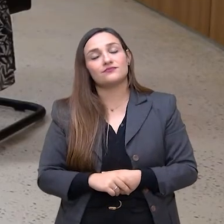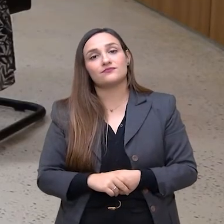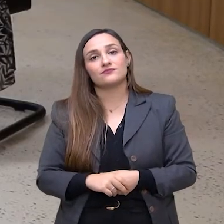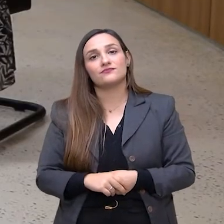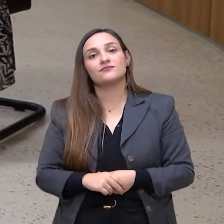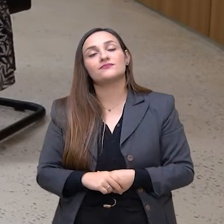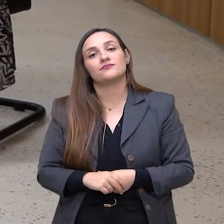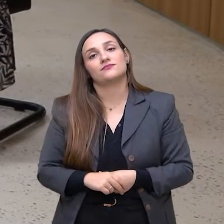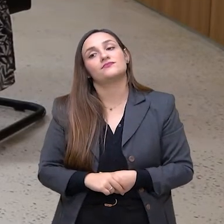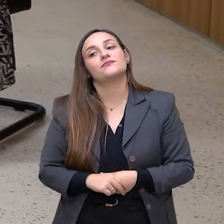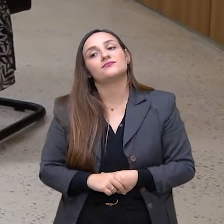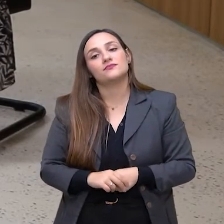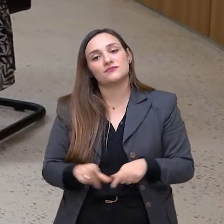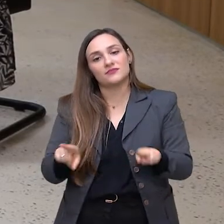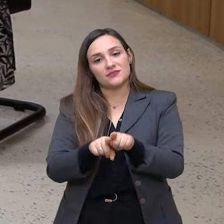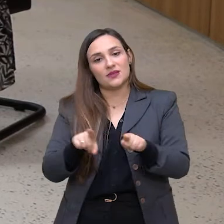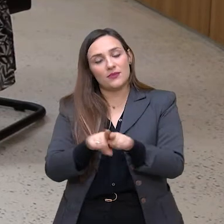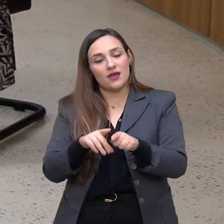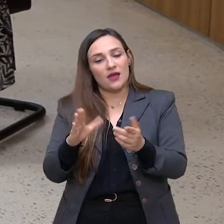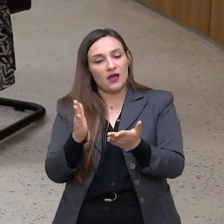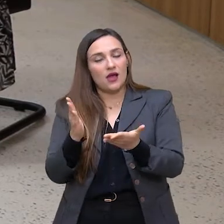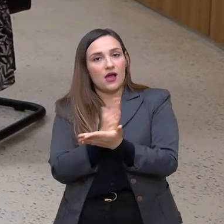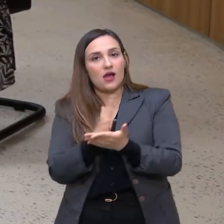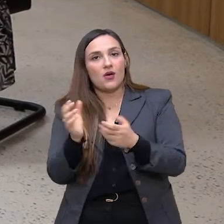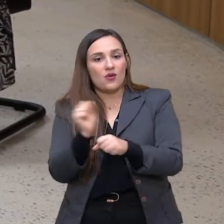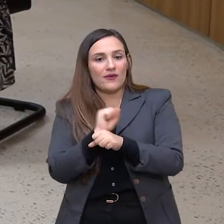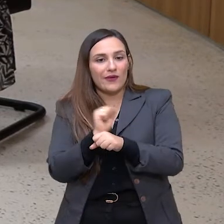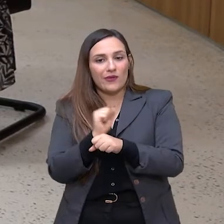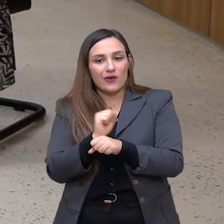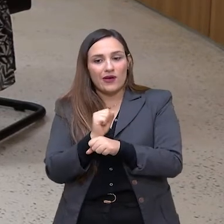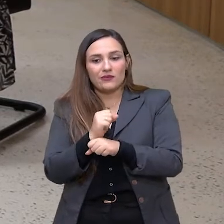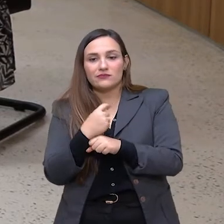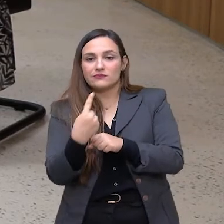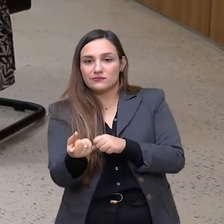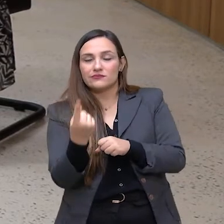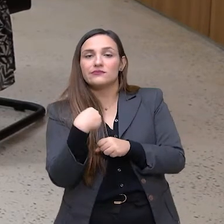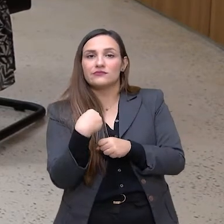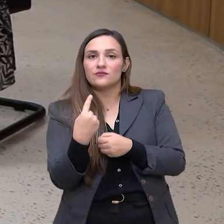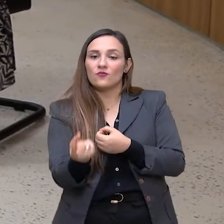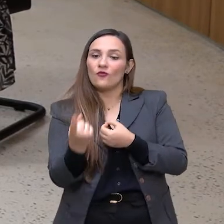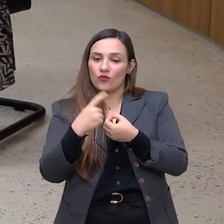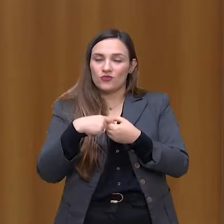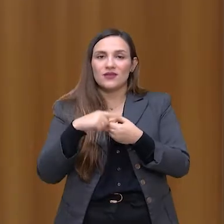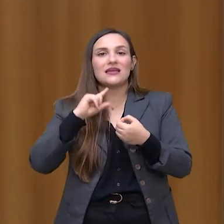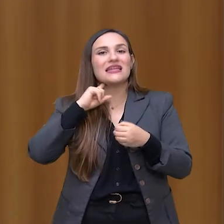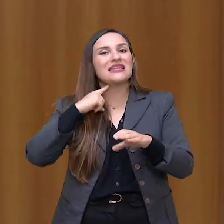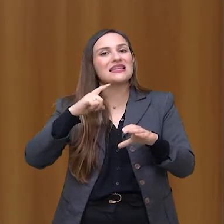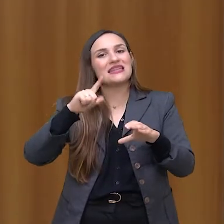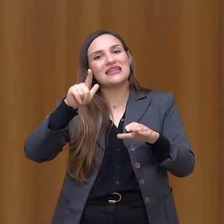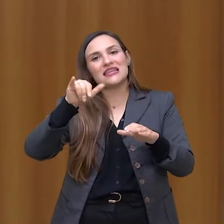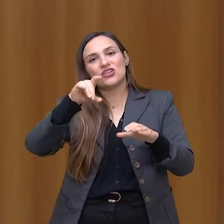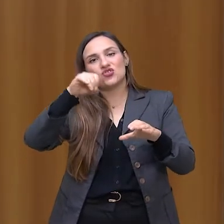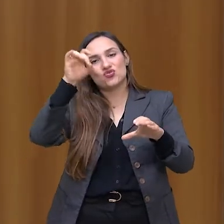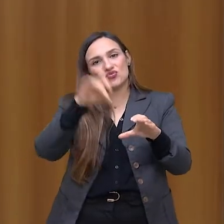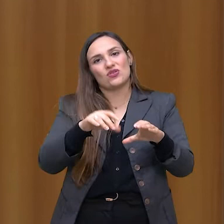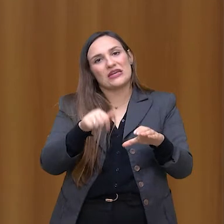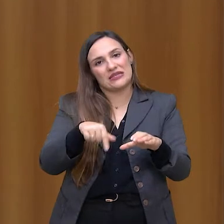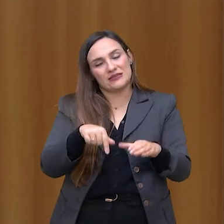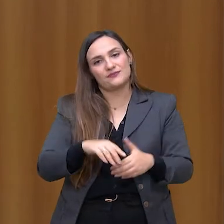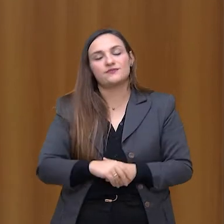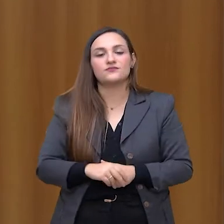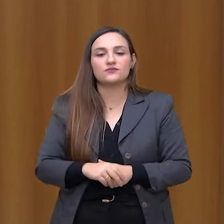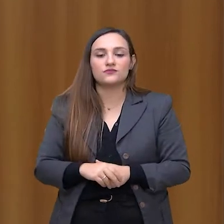vezes vão os veículos evacuar alguma coisa para a comarca do interior, trazer na volta para que seja descartado aqui. Porque